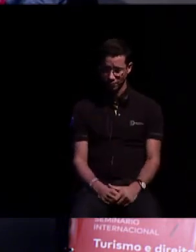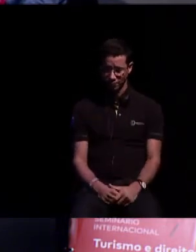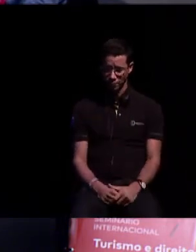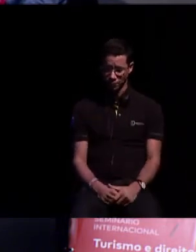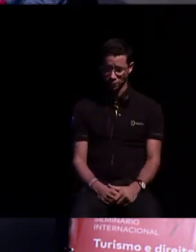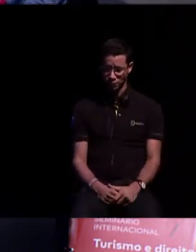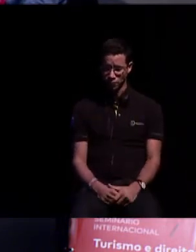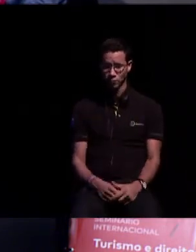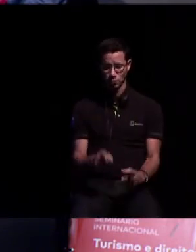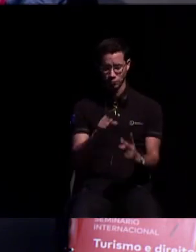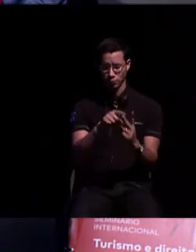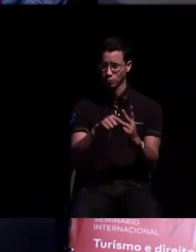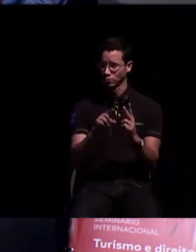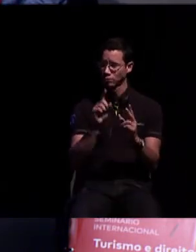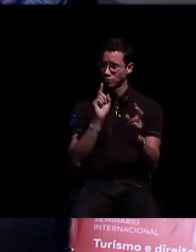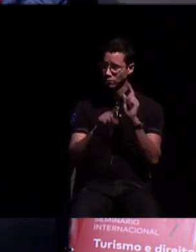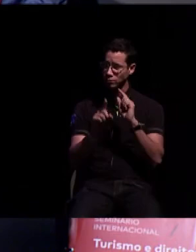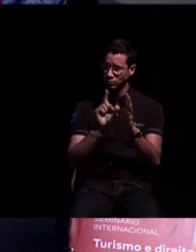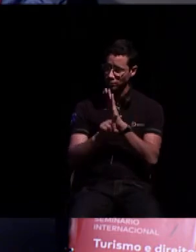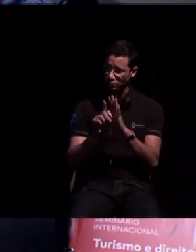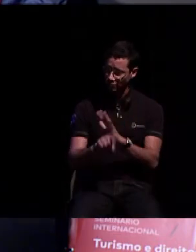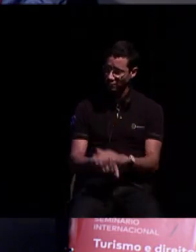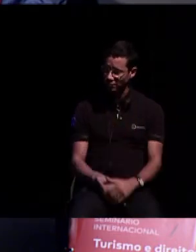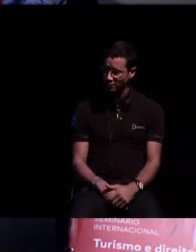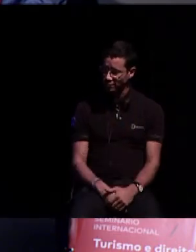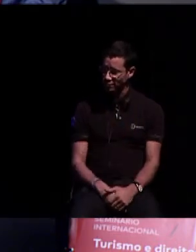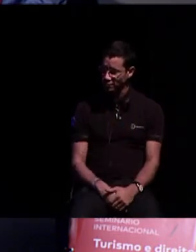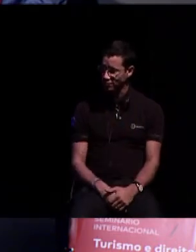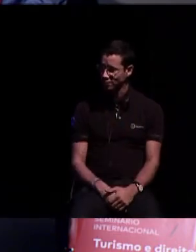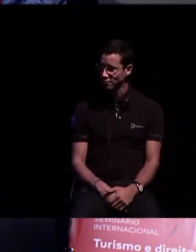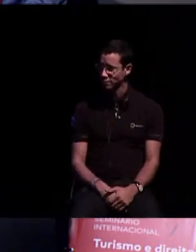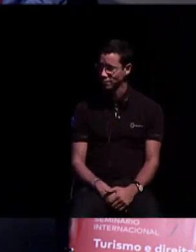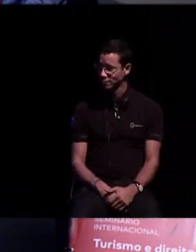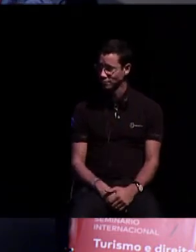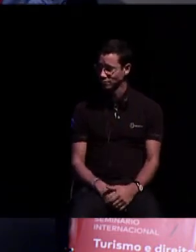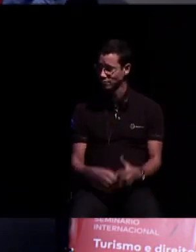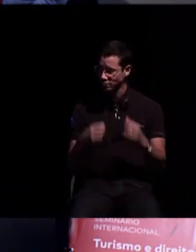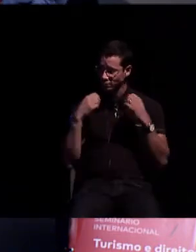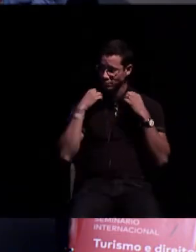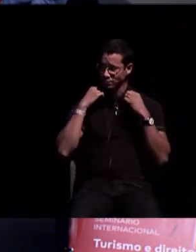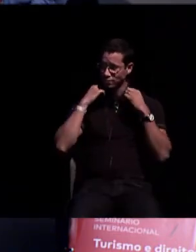para los dos. Ah, sí, de eso se trata.